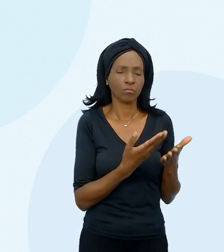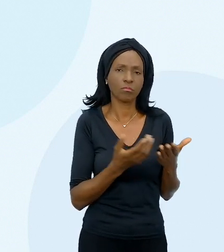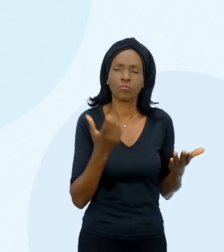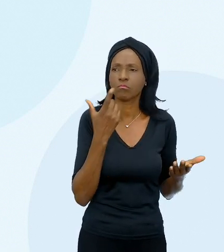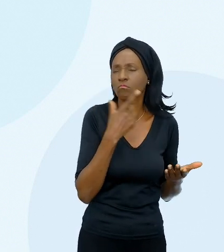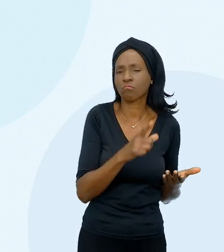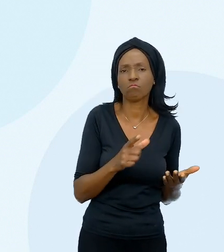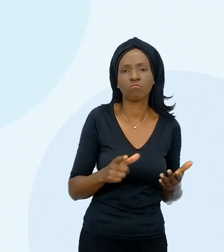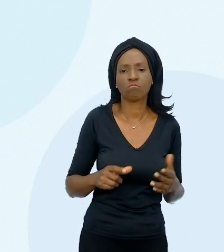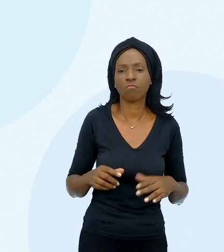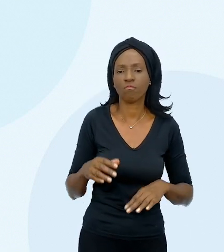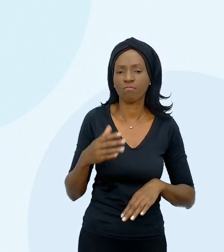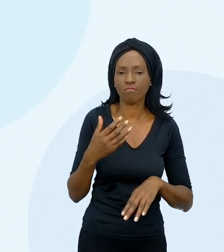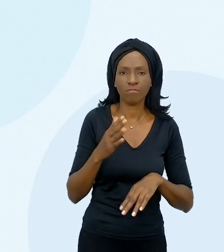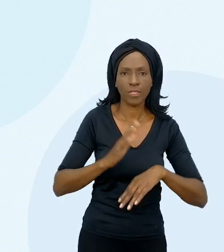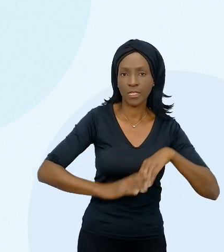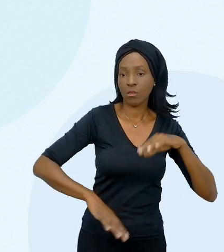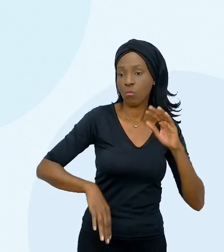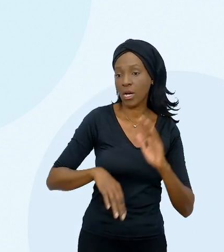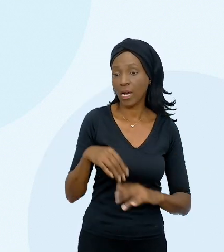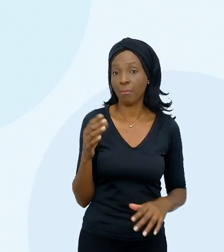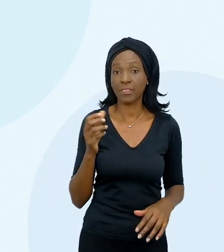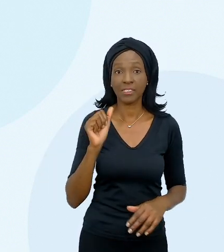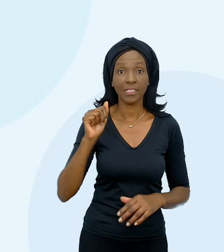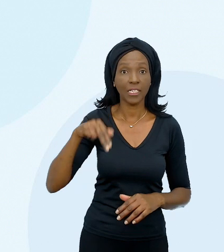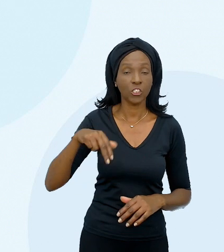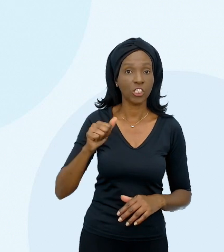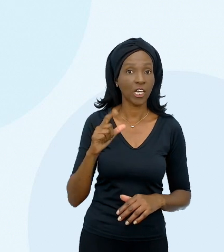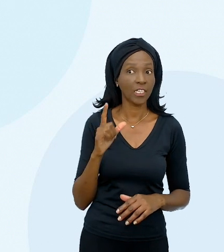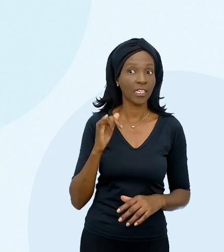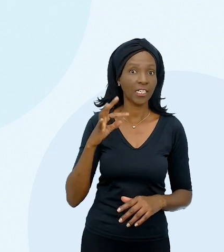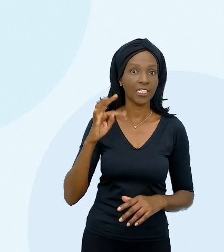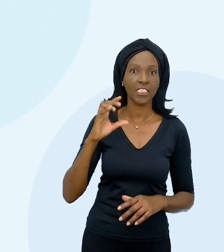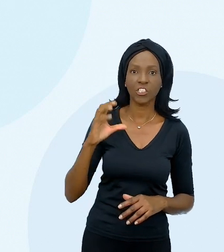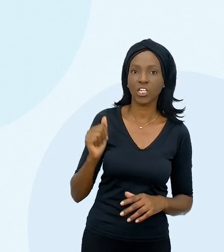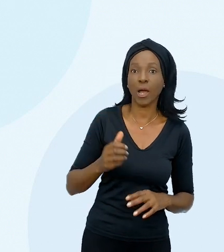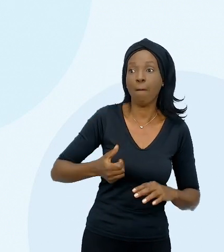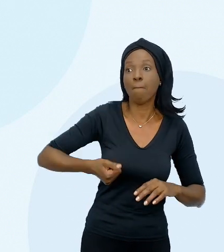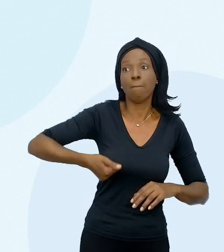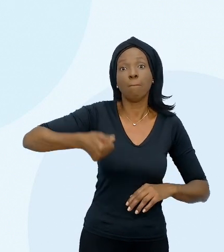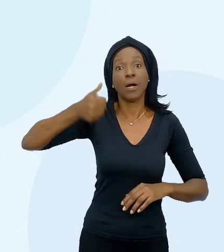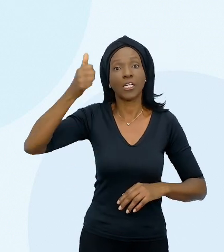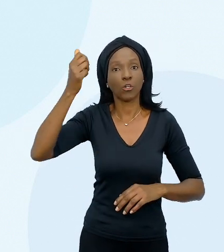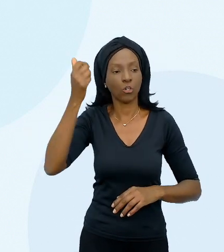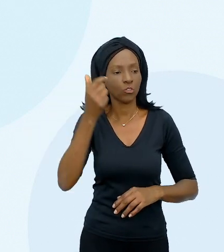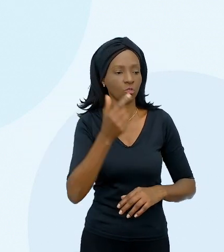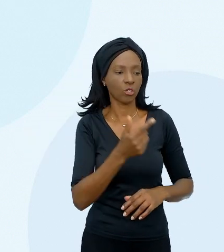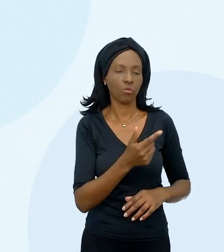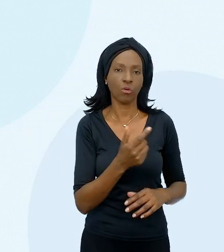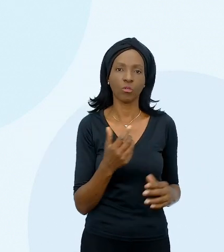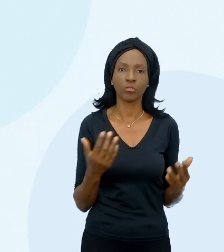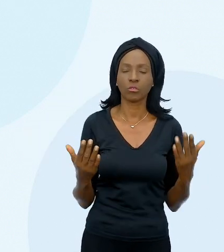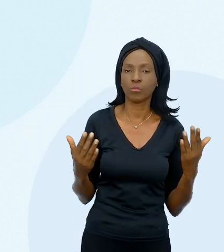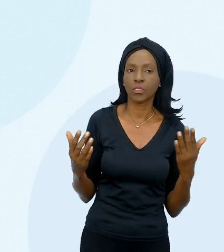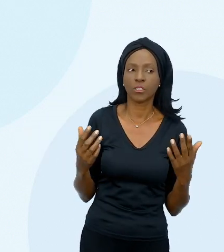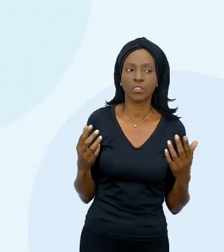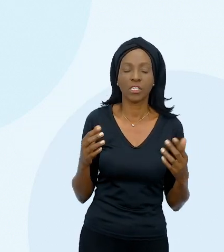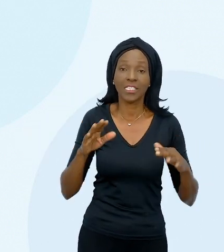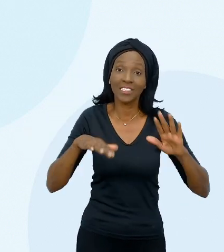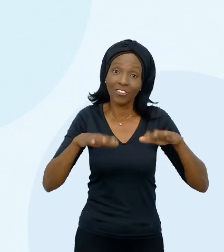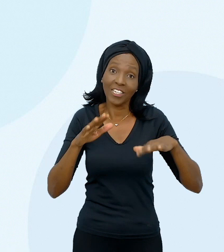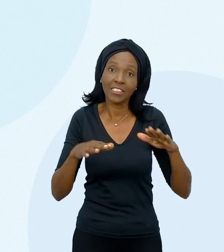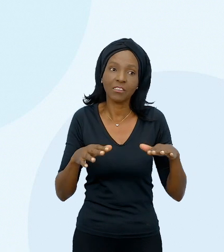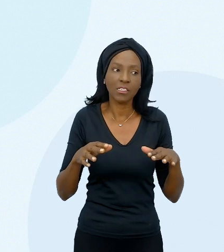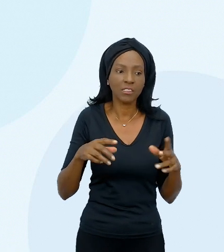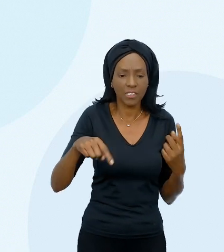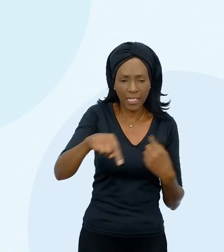conseguem desenvolver, ter uma capacidade analítica às vezes um pouco maior do que o outro, e às vezes os estudantes eles também